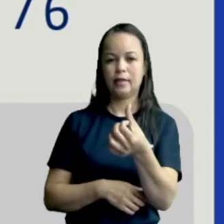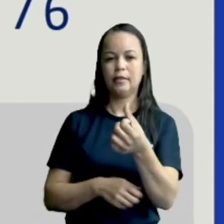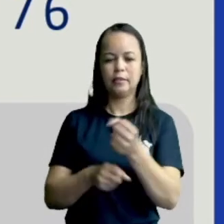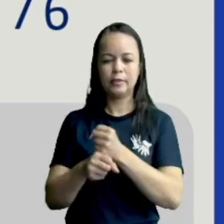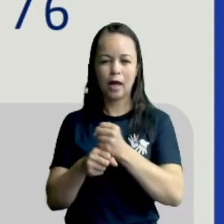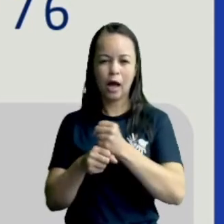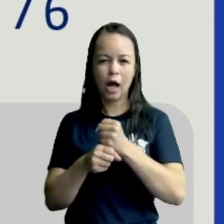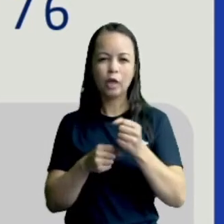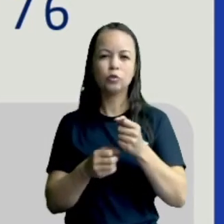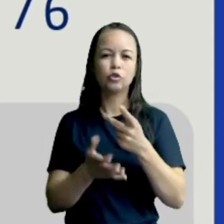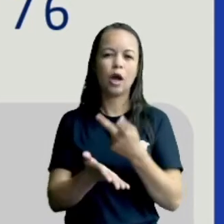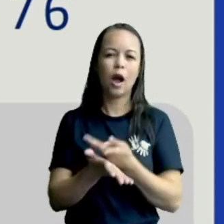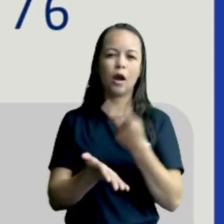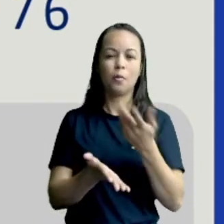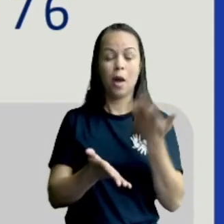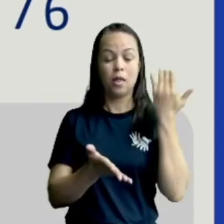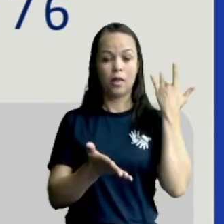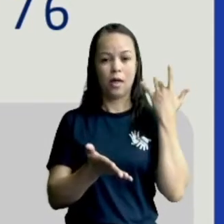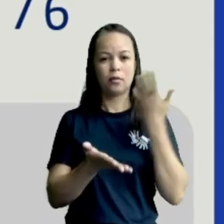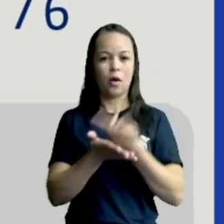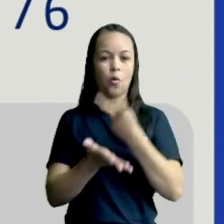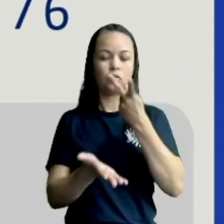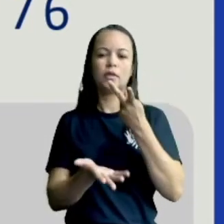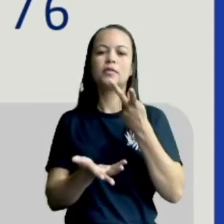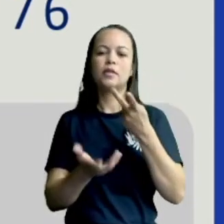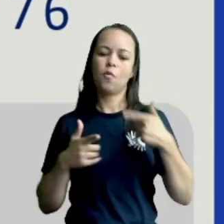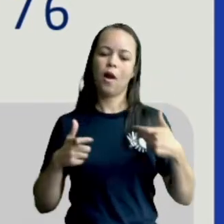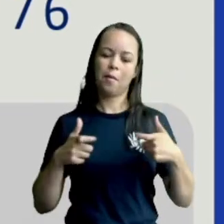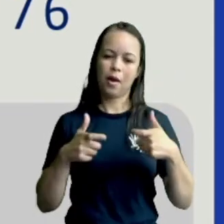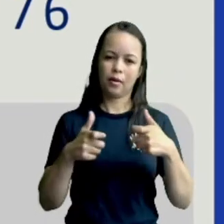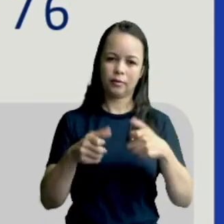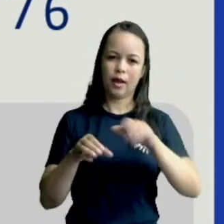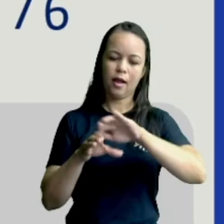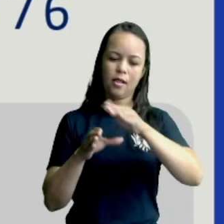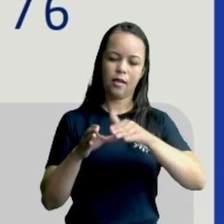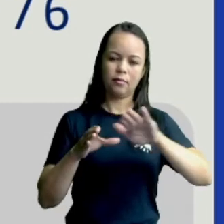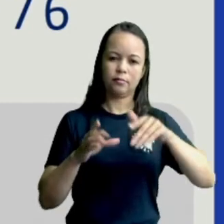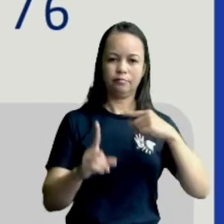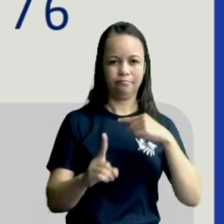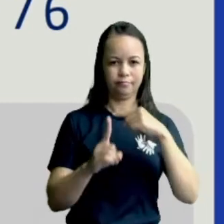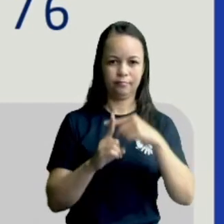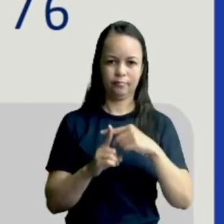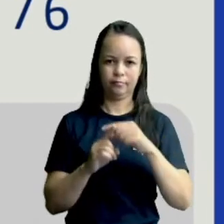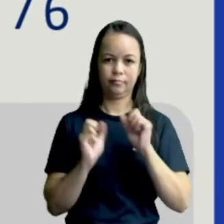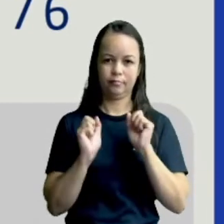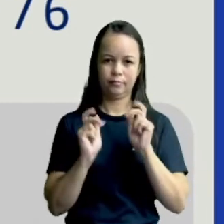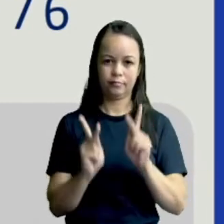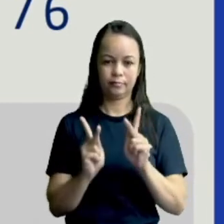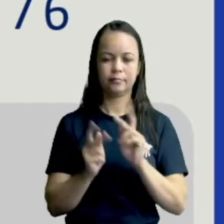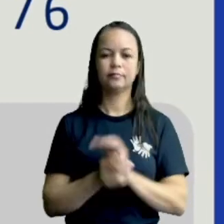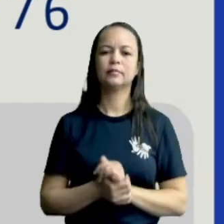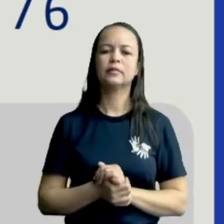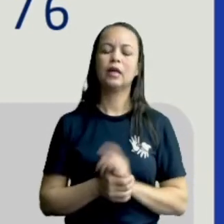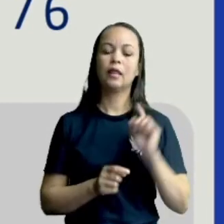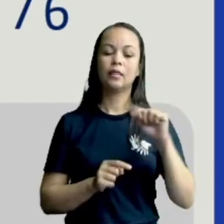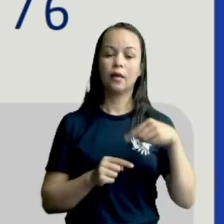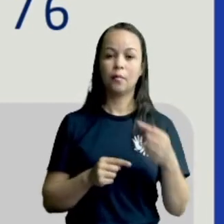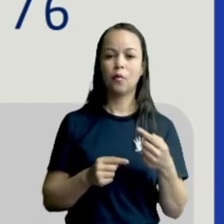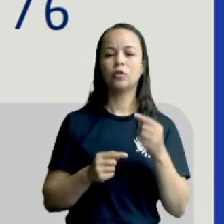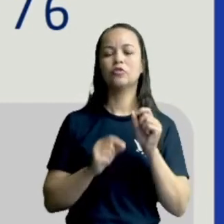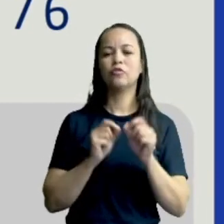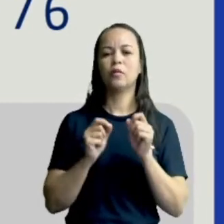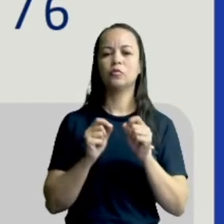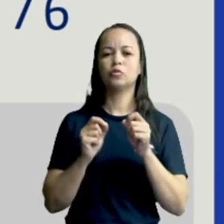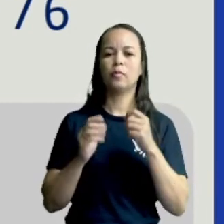de Santo Antão, acontecia aí a Batalha do Monte das Tabocas. Beleza? Daqui a pouquinho eu vou para o quadro para a gente